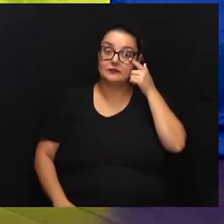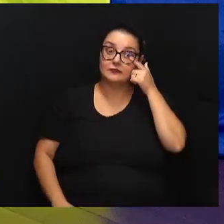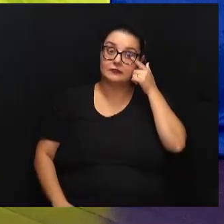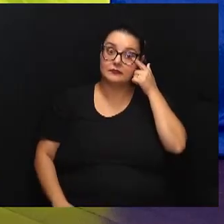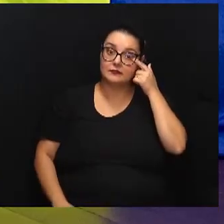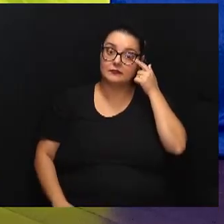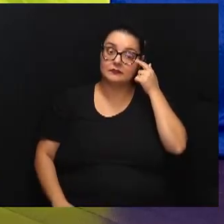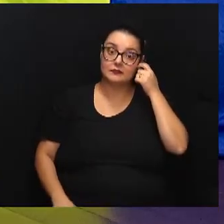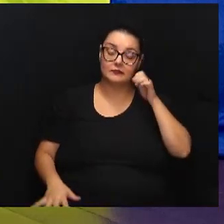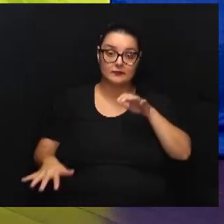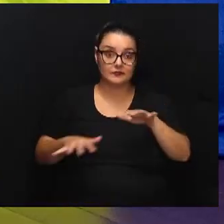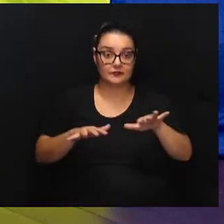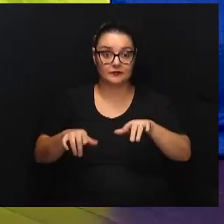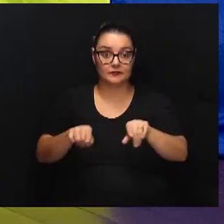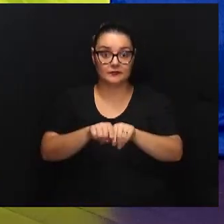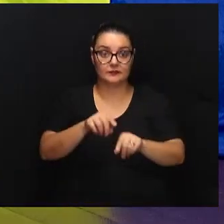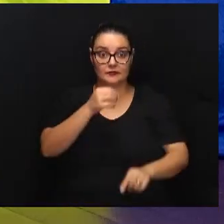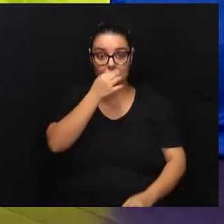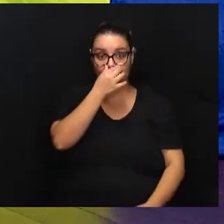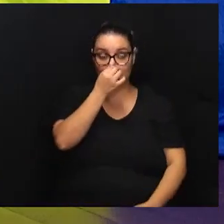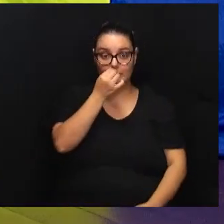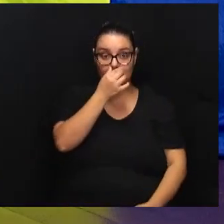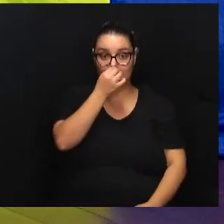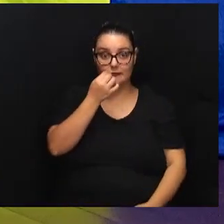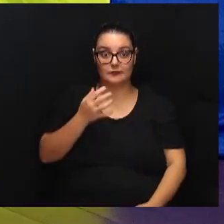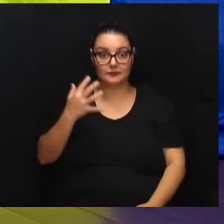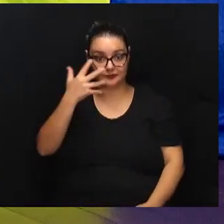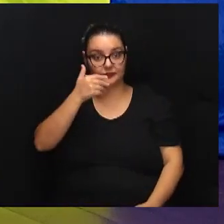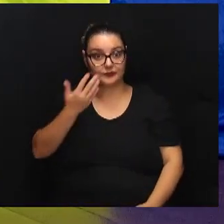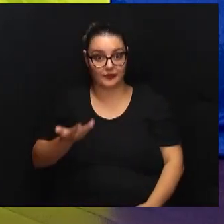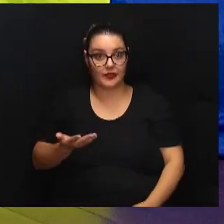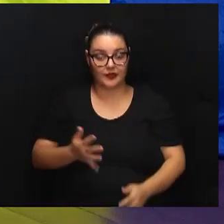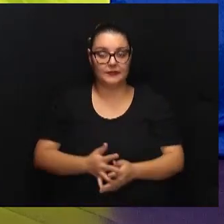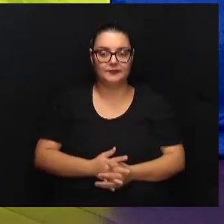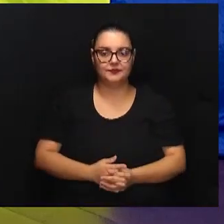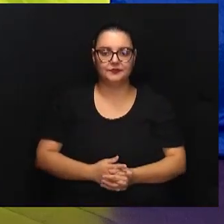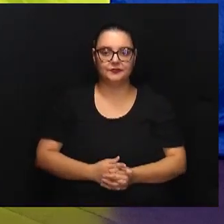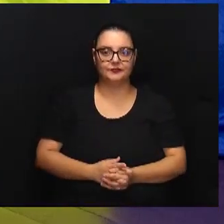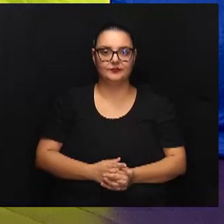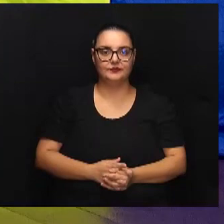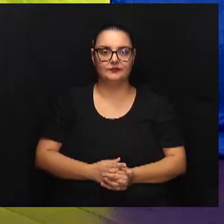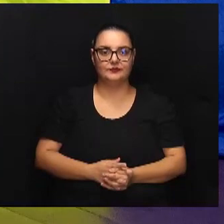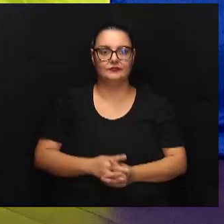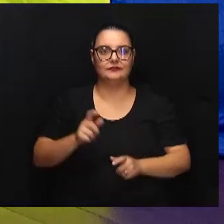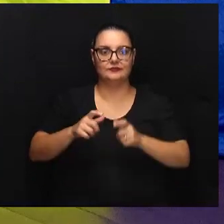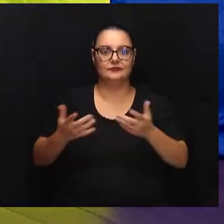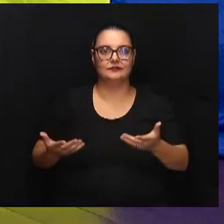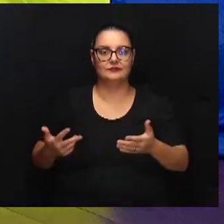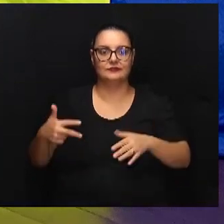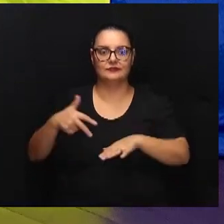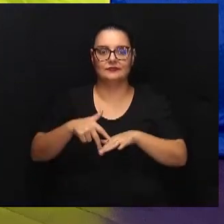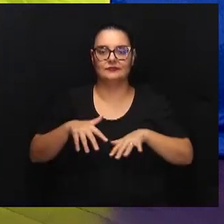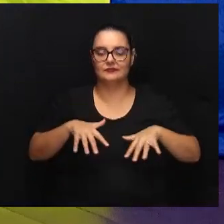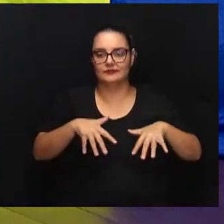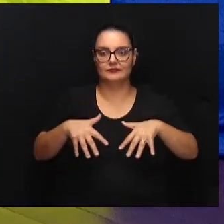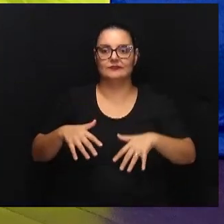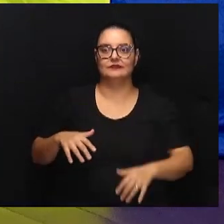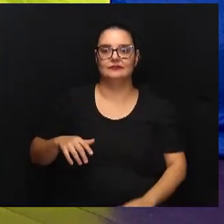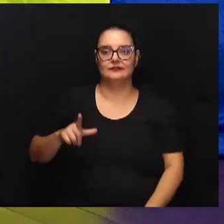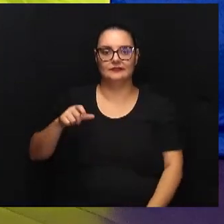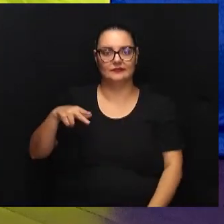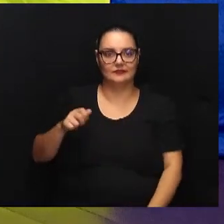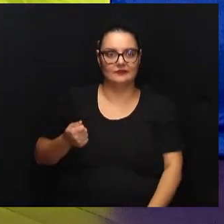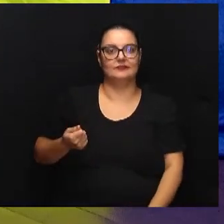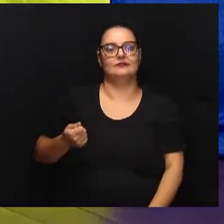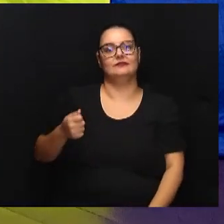essas pessoas que são desse movimento também. E foi muito bonito ver as pessoas que estão aqui, que estiveram